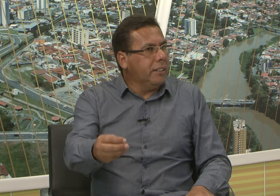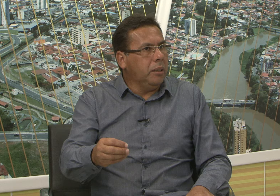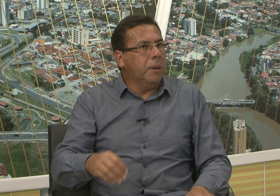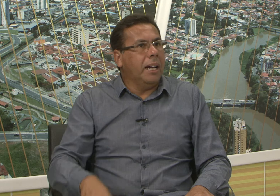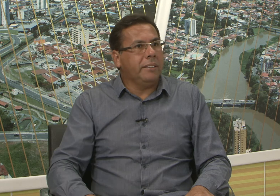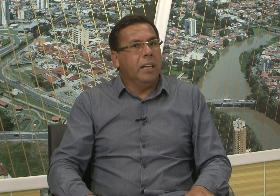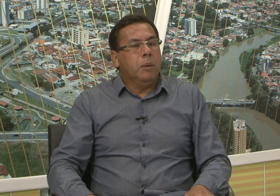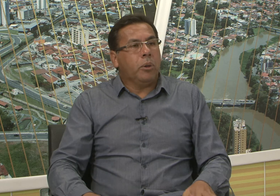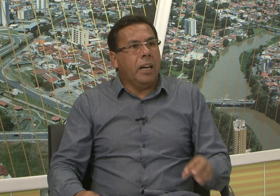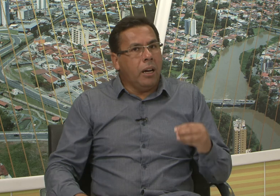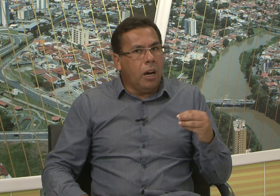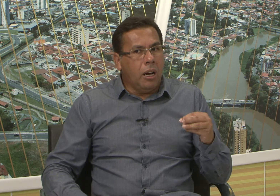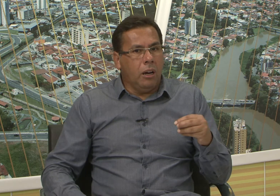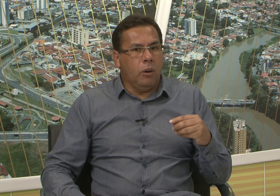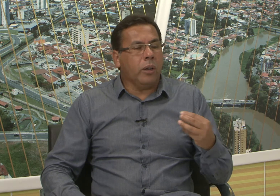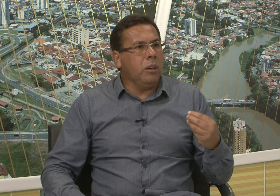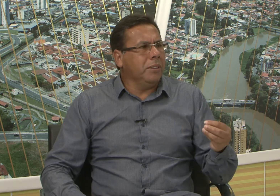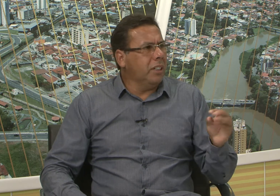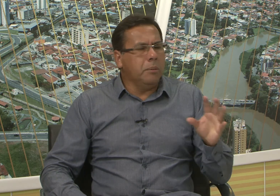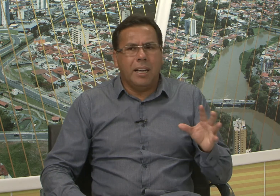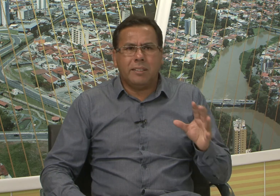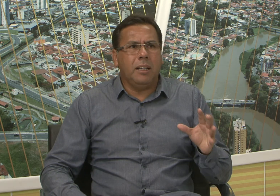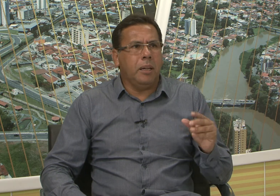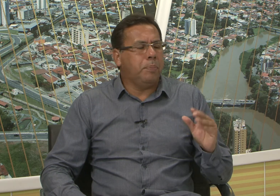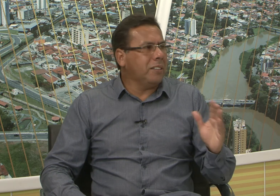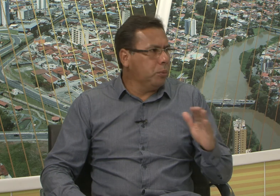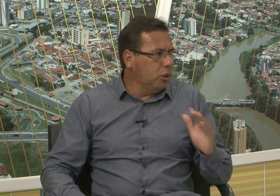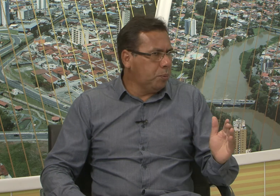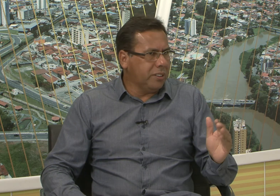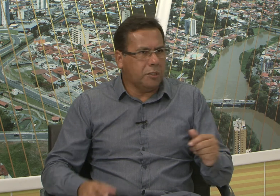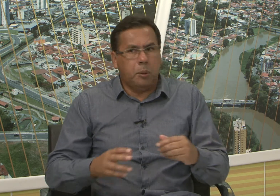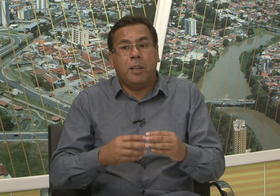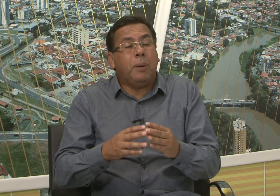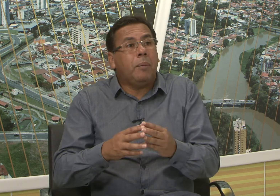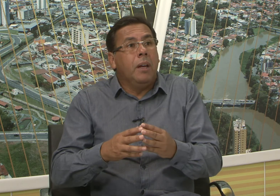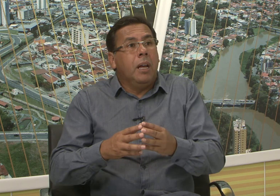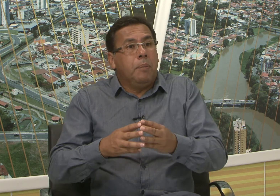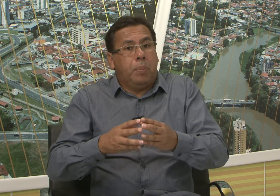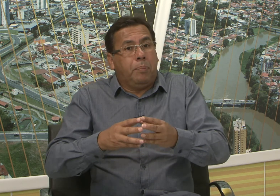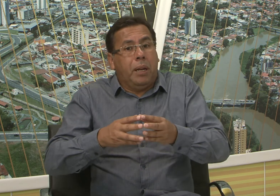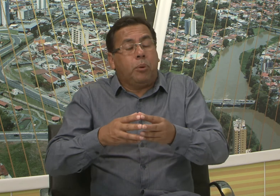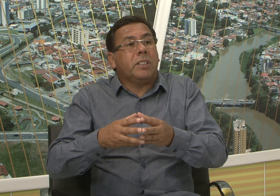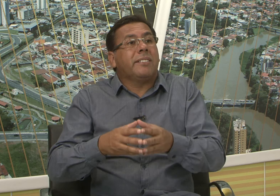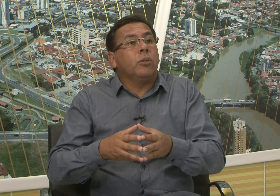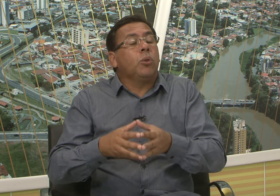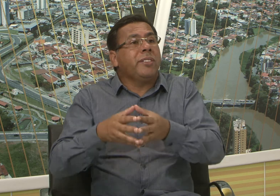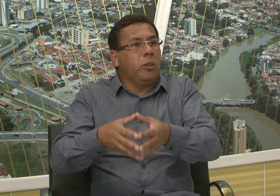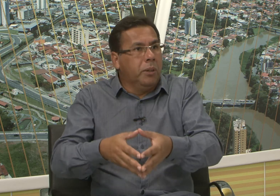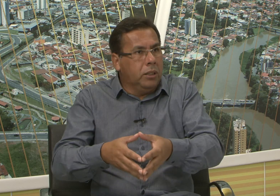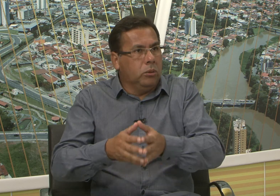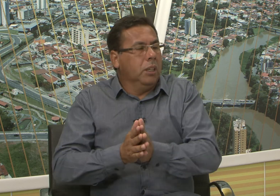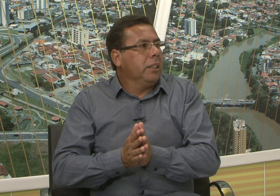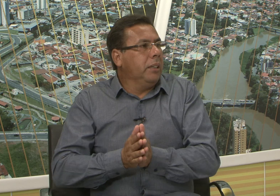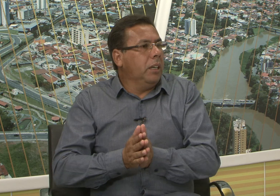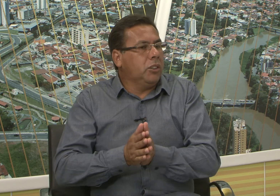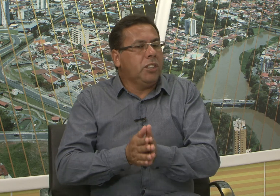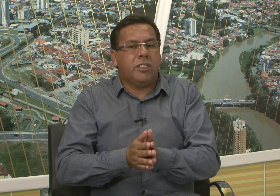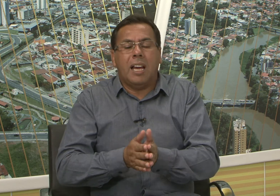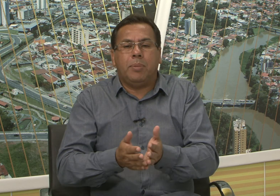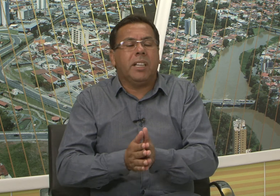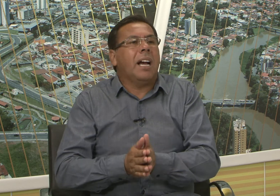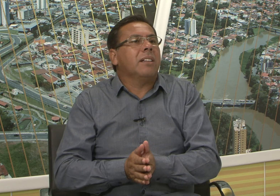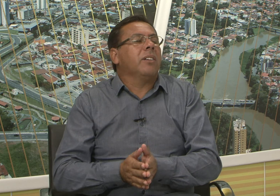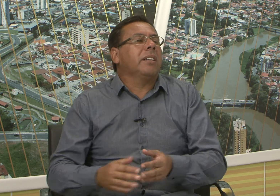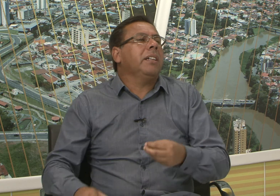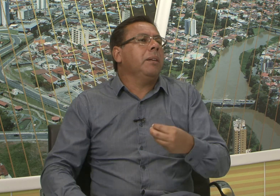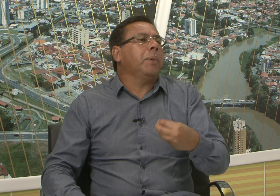recolher esses animais? Porque o recolhimento dos animais ele passa por 2 processos. Primeiro, pela proteção do ser humano, que a gente